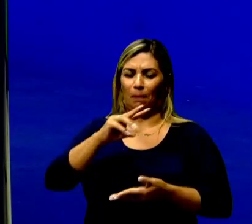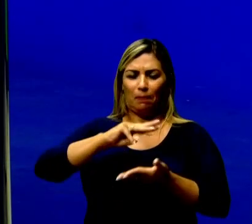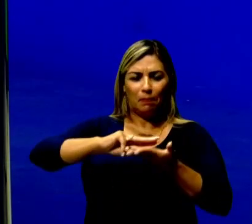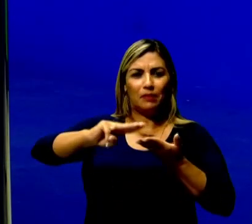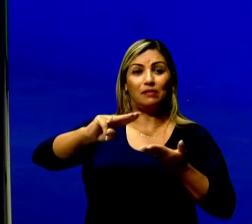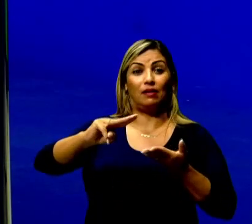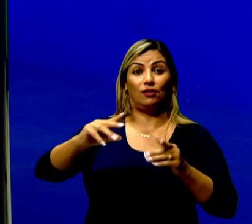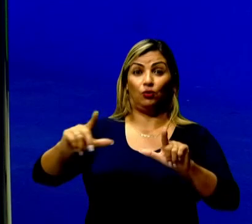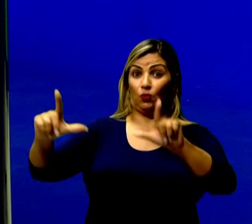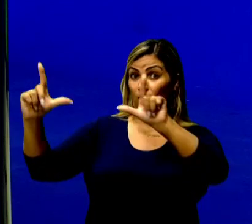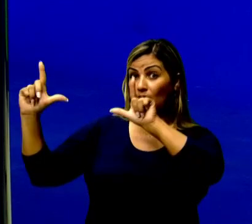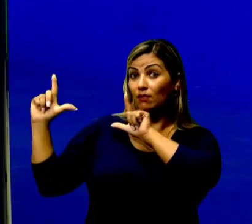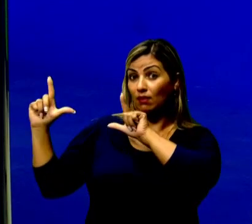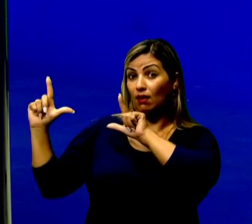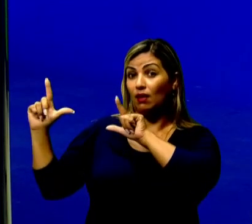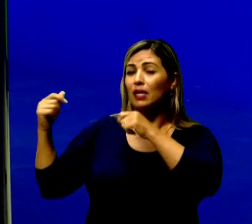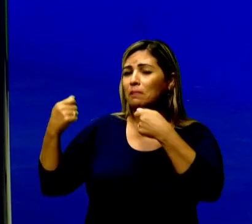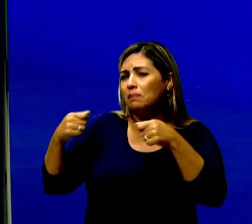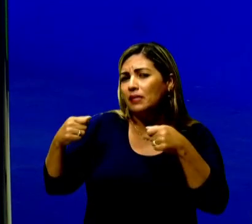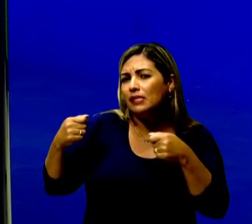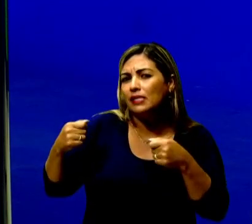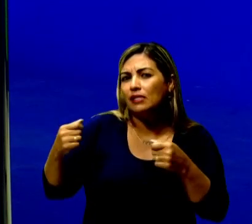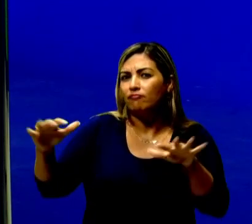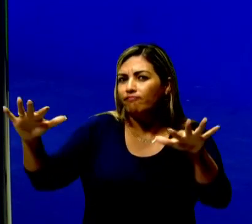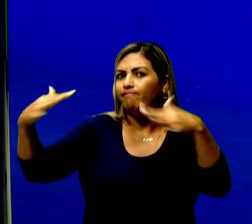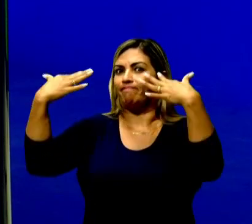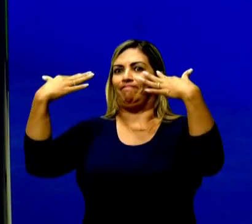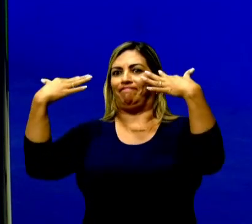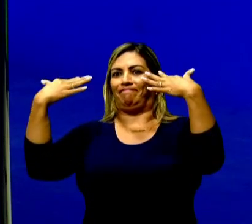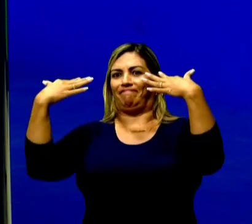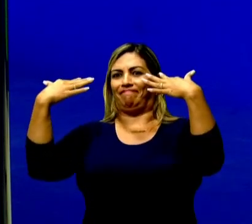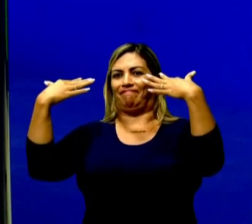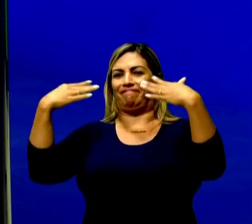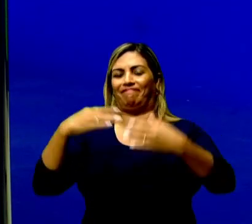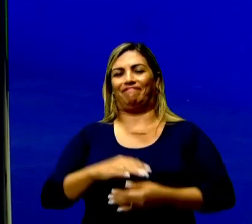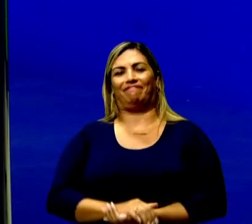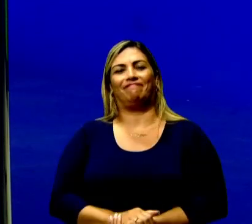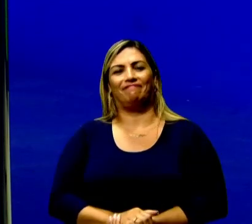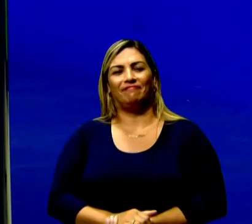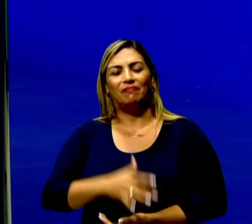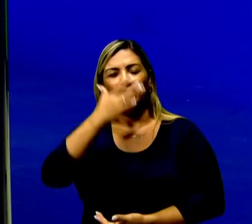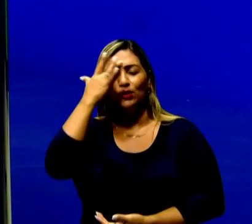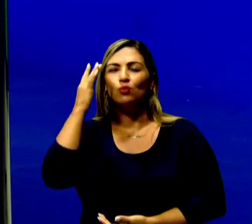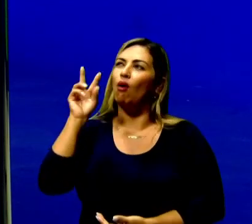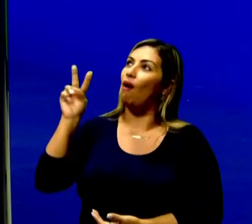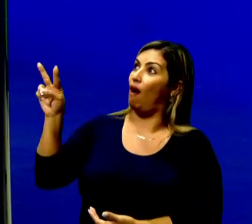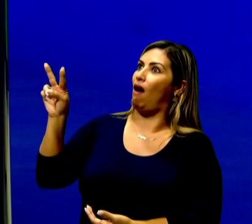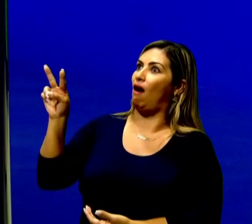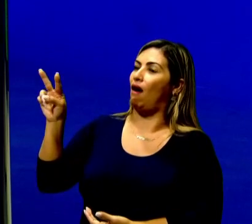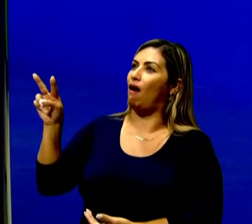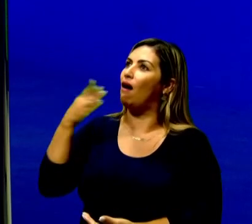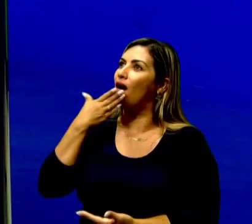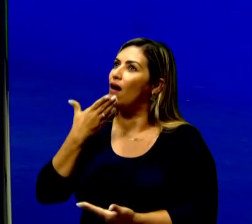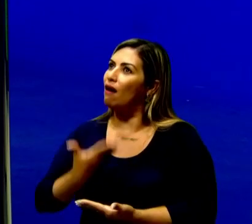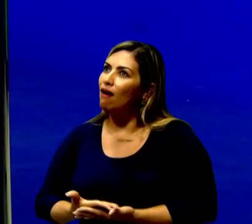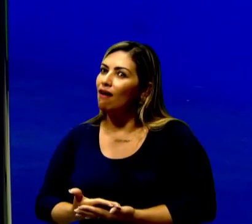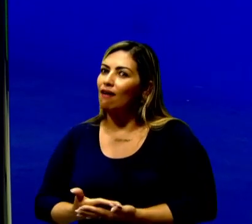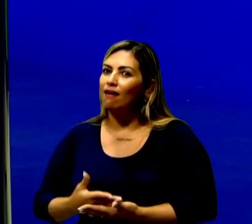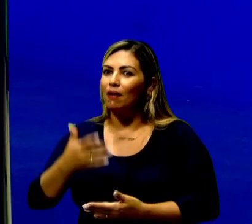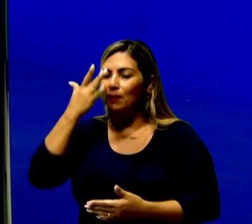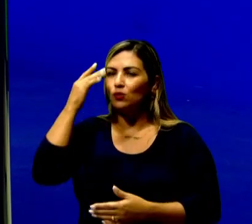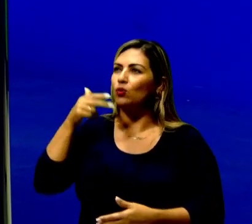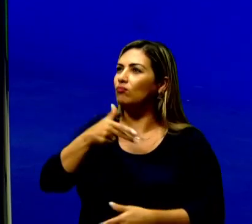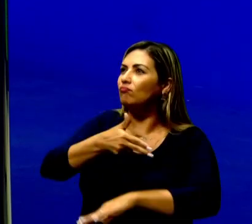cartaz de uma certa forma o alto dó ele tem que ser chamativo para que o interlocutor a pessoa que está passando